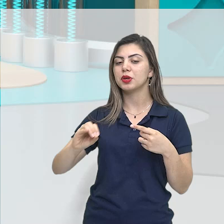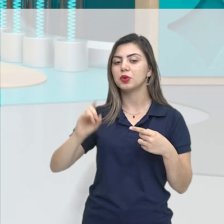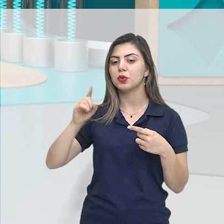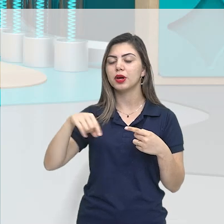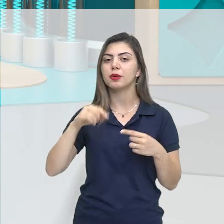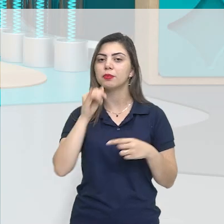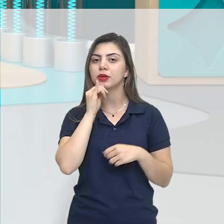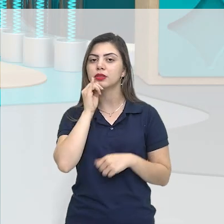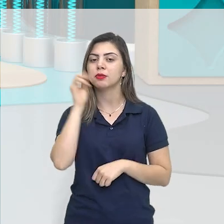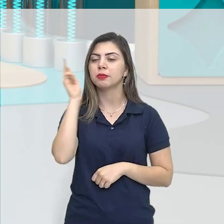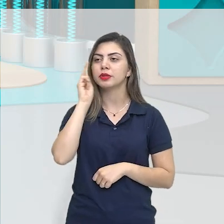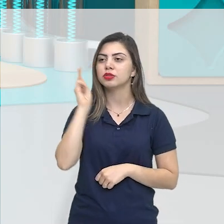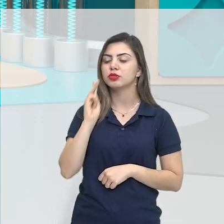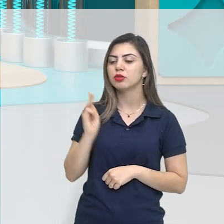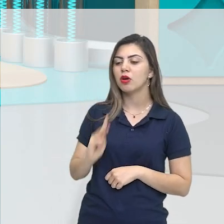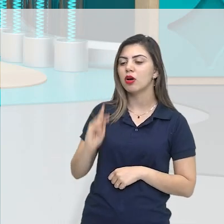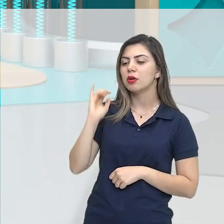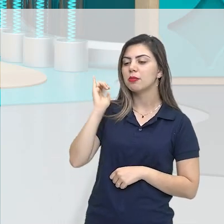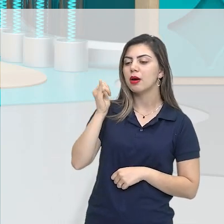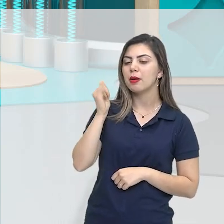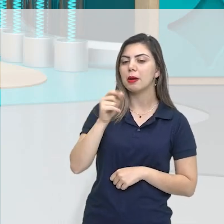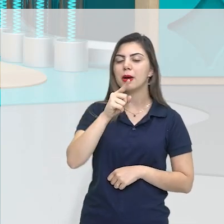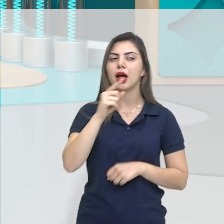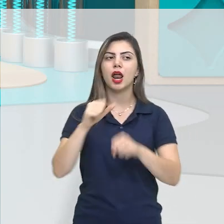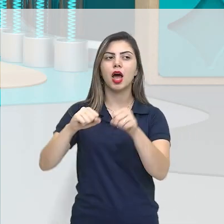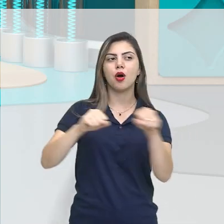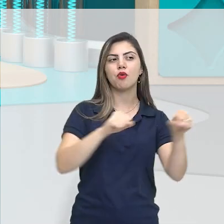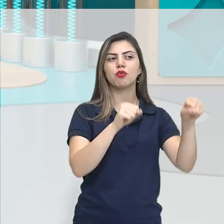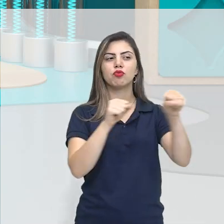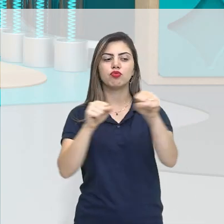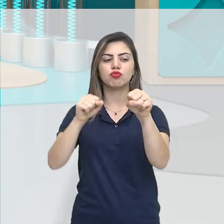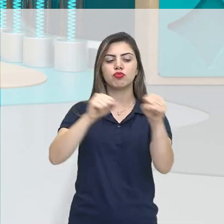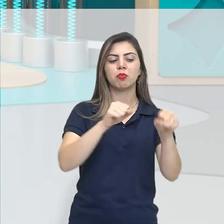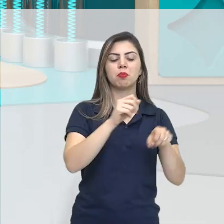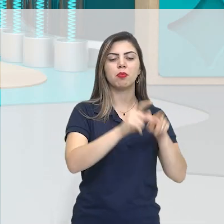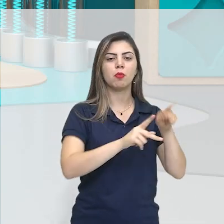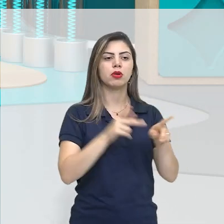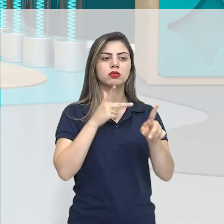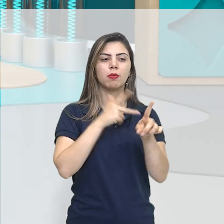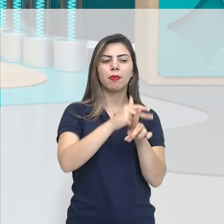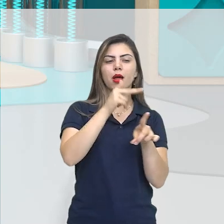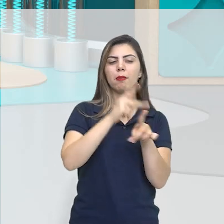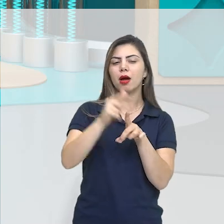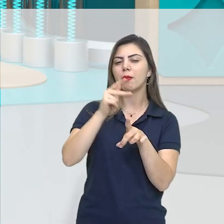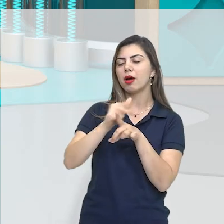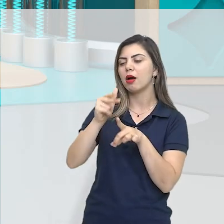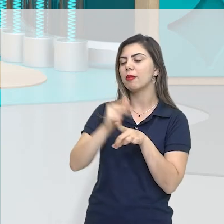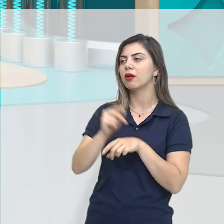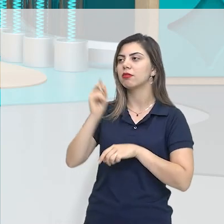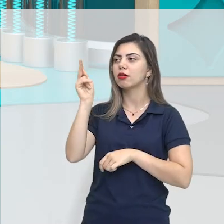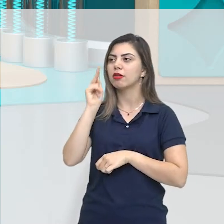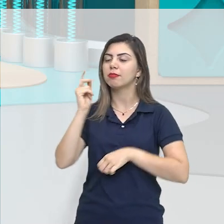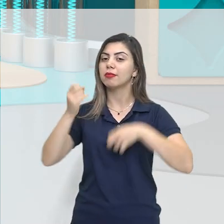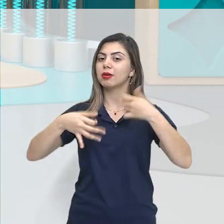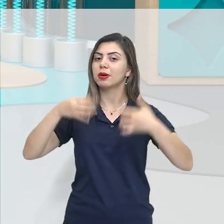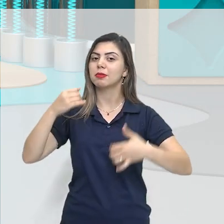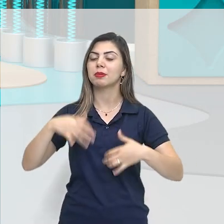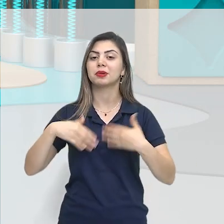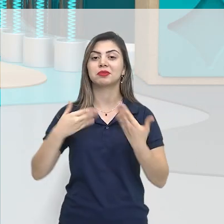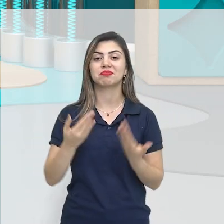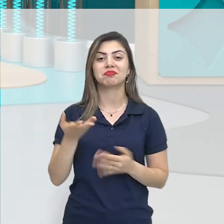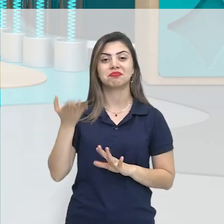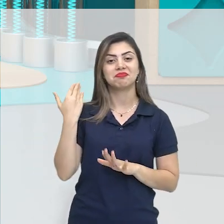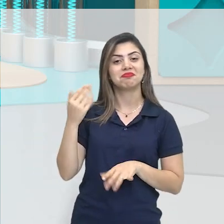para narrar os grandes feitos heróicos, né, de um determinado povo. Então, os gregos, eles